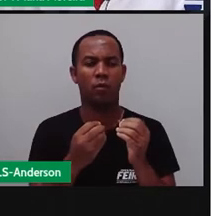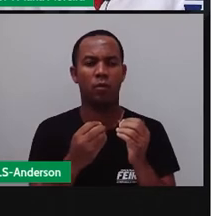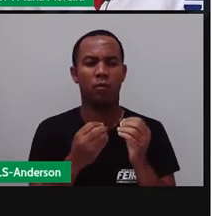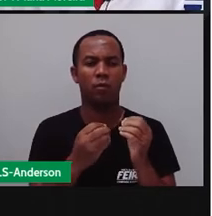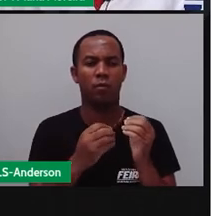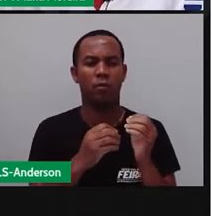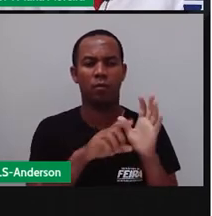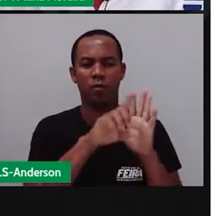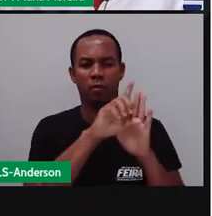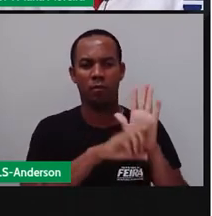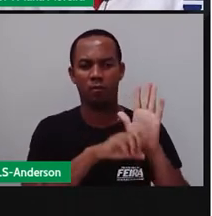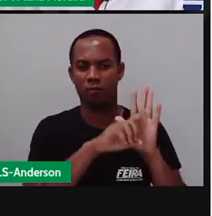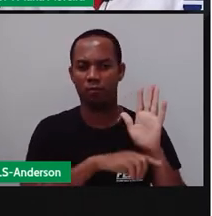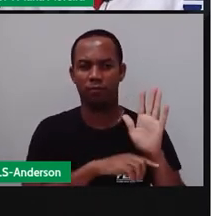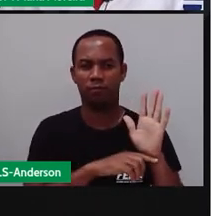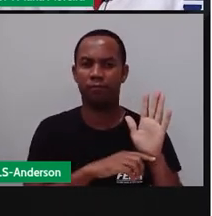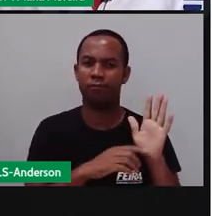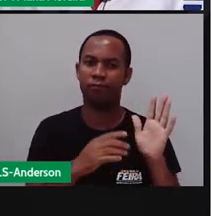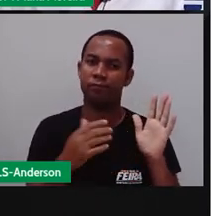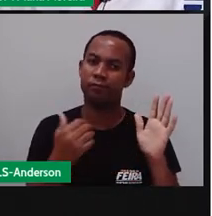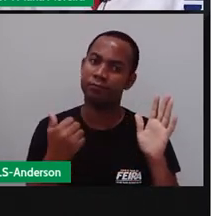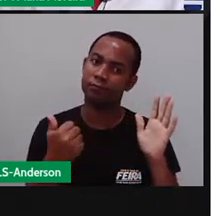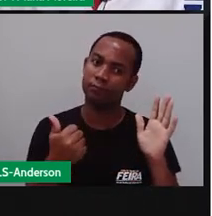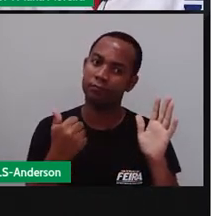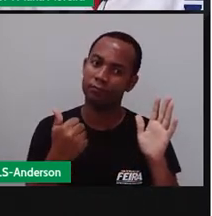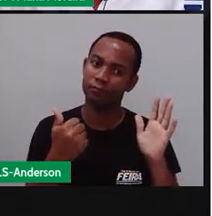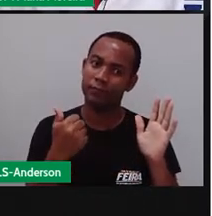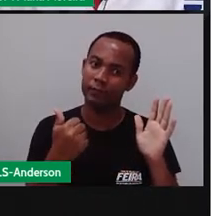Sabe? Sabe, Anderson?